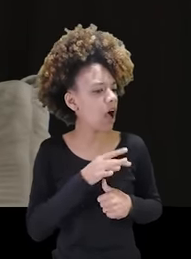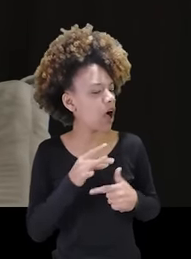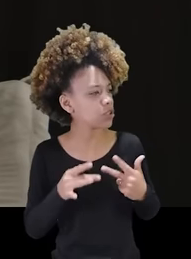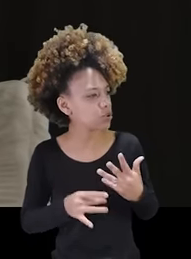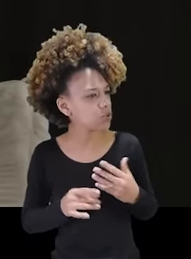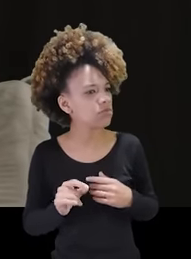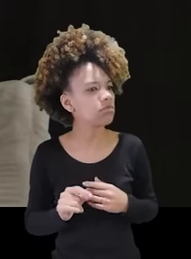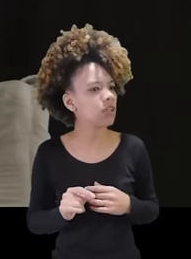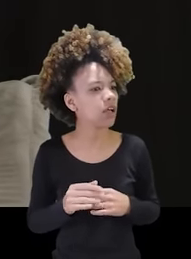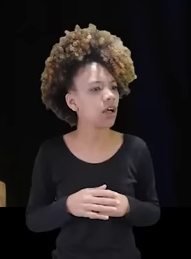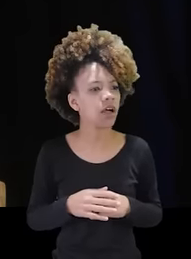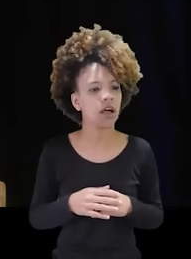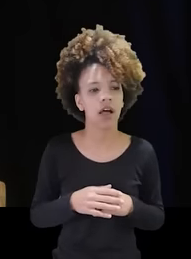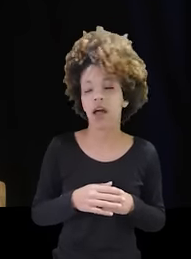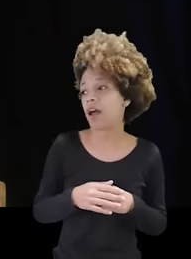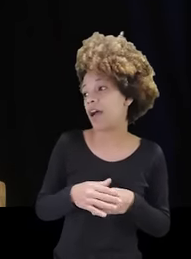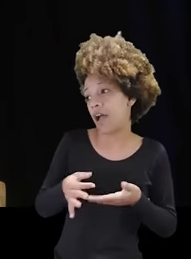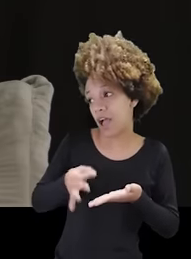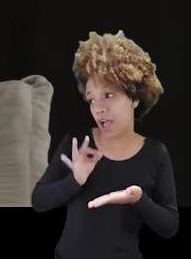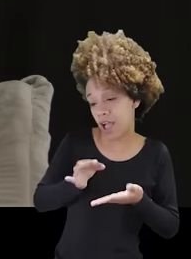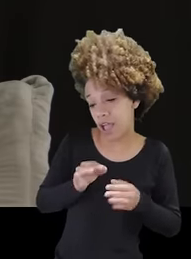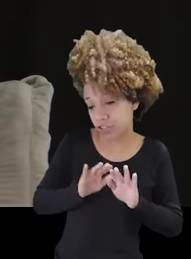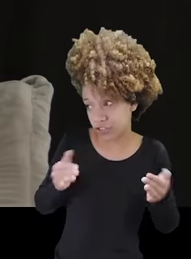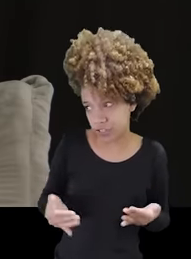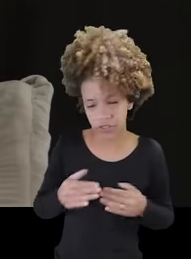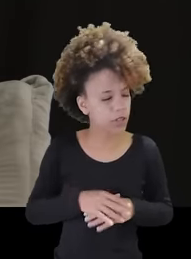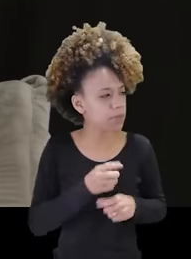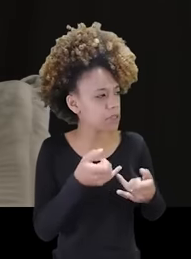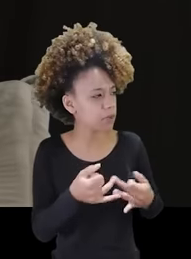do a etiqueta na mesa